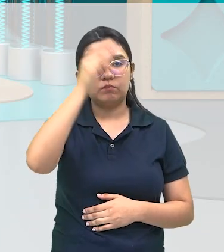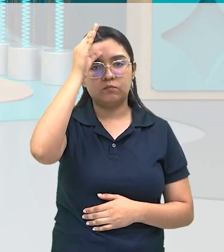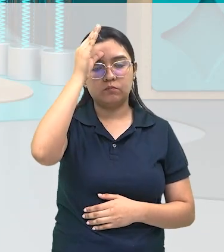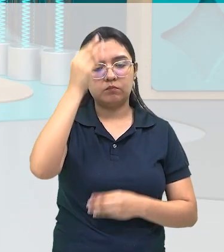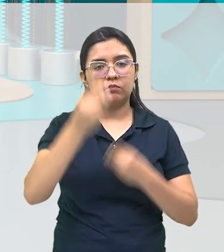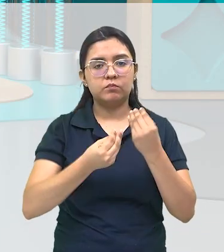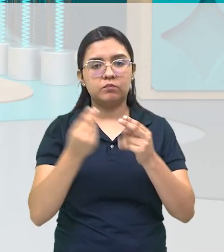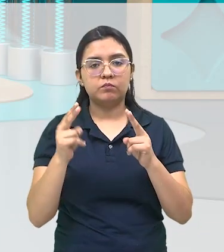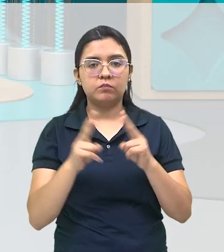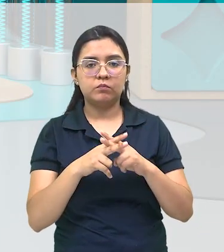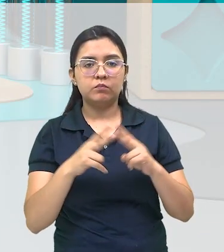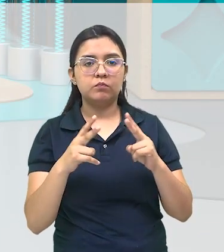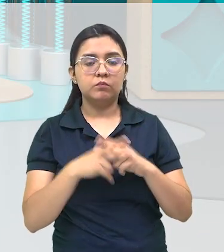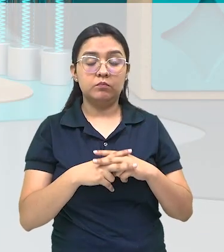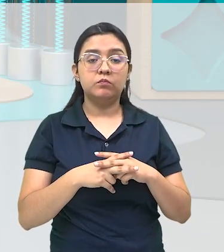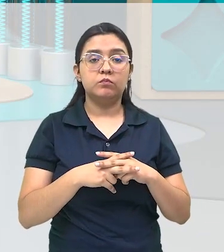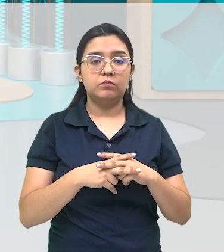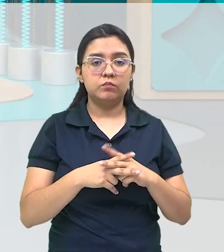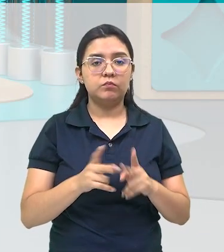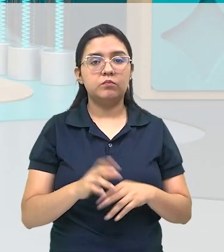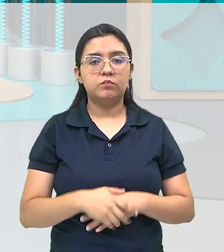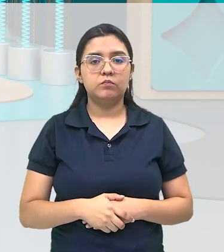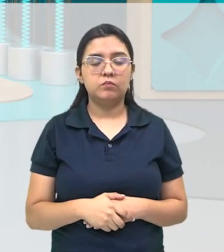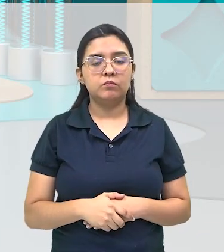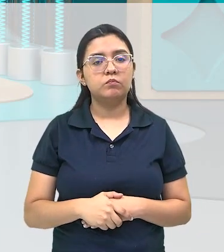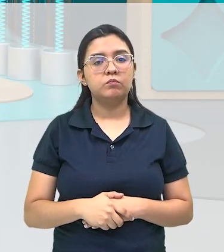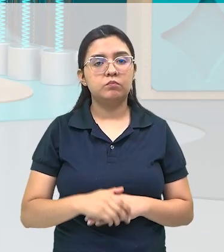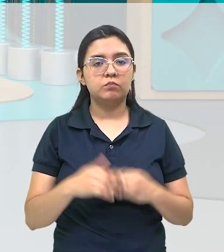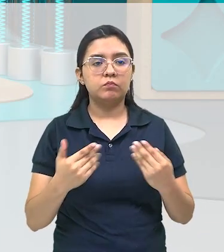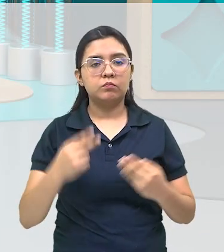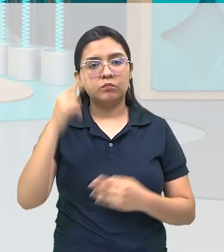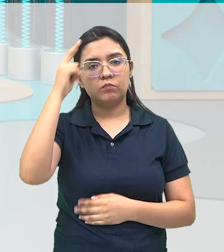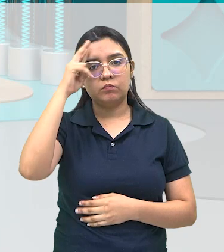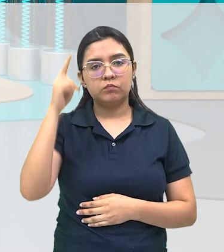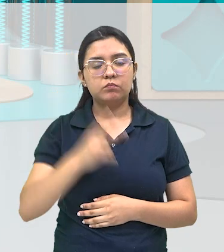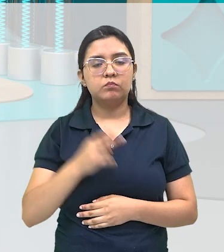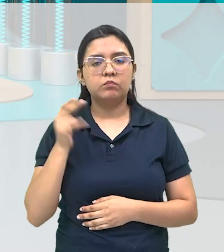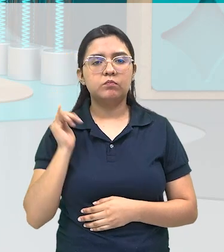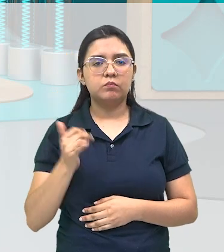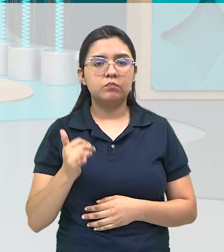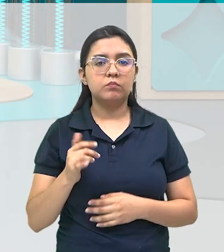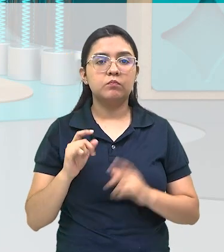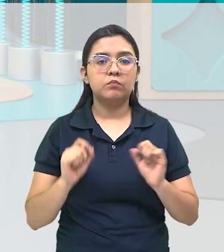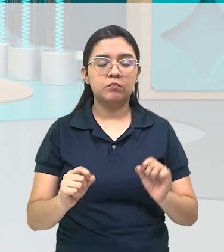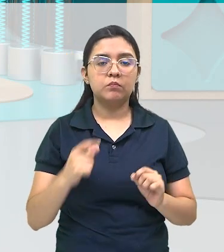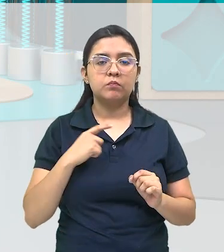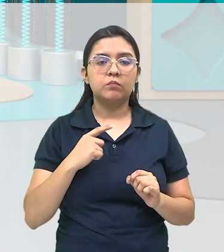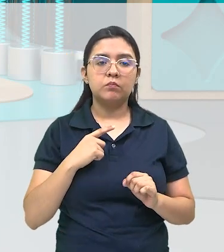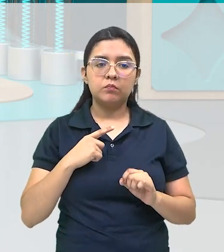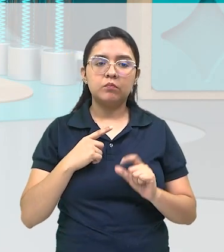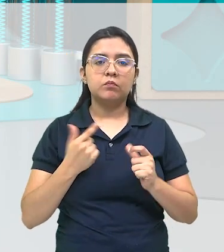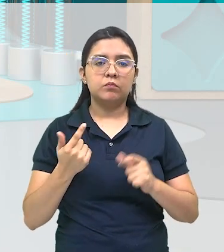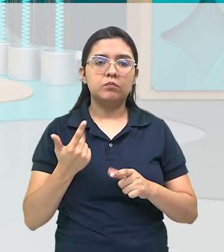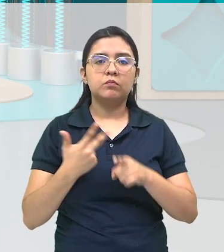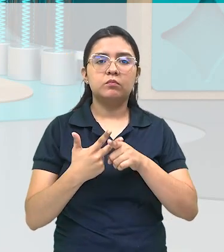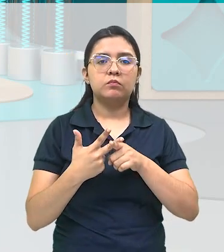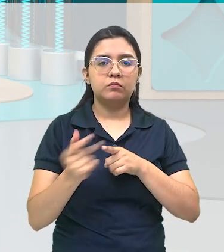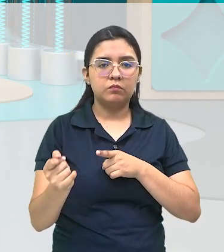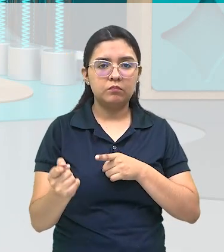como lutar. Ele era imbatível, né? Diz que ele derrotou muitos